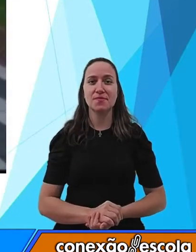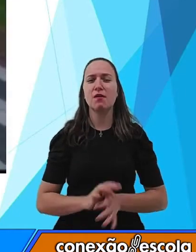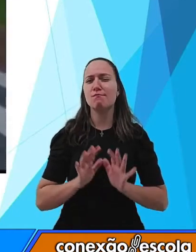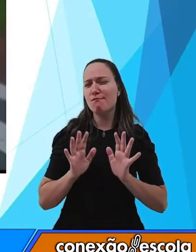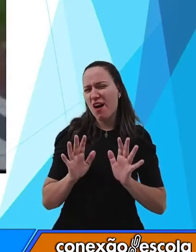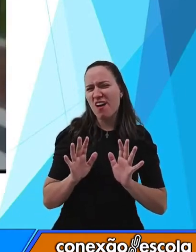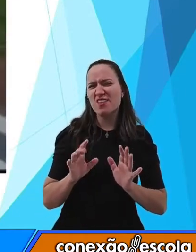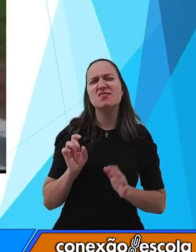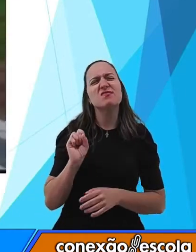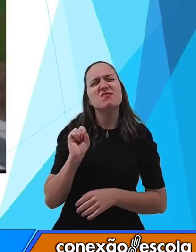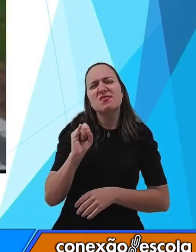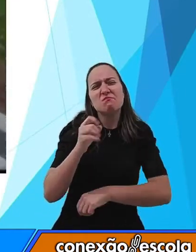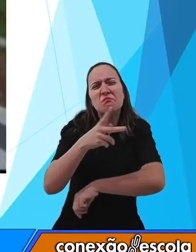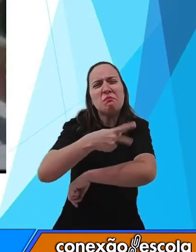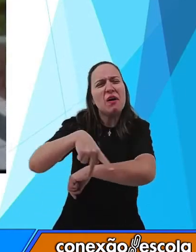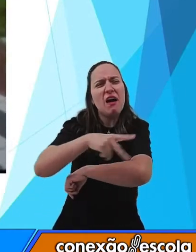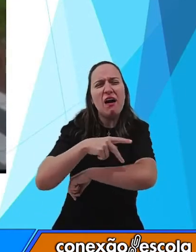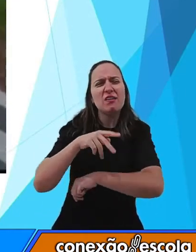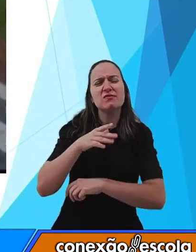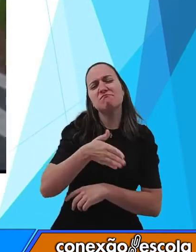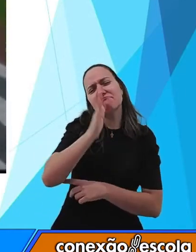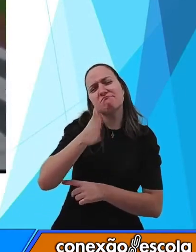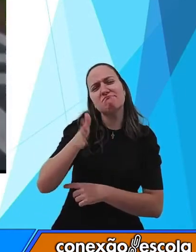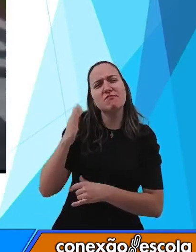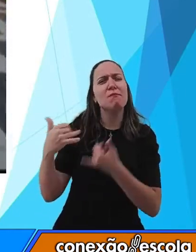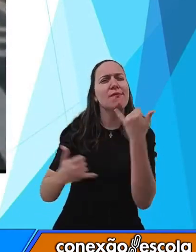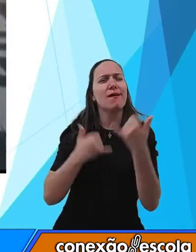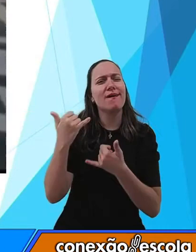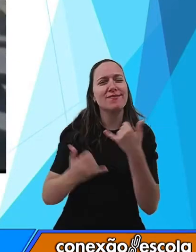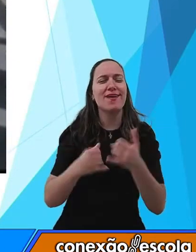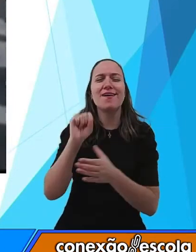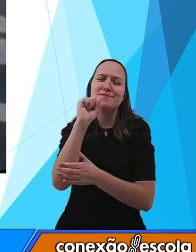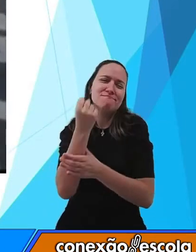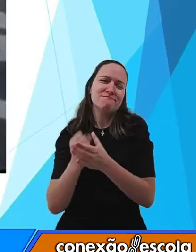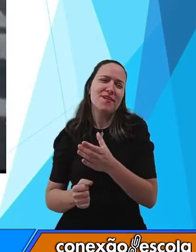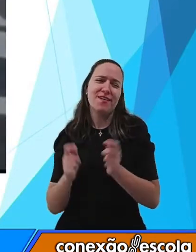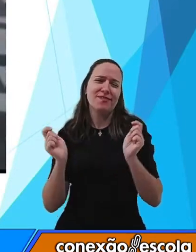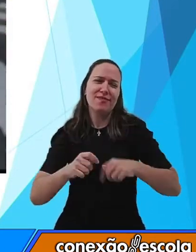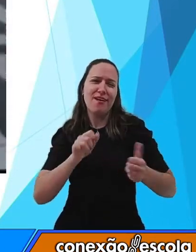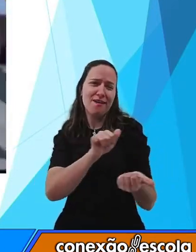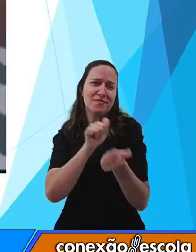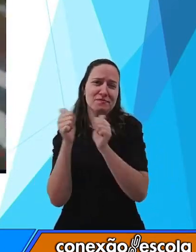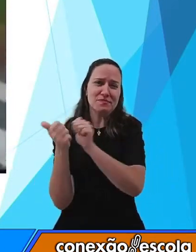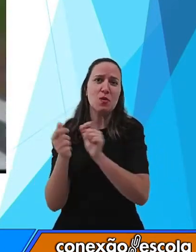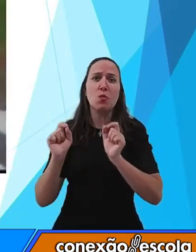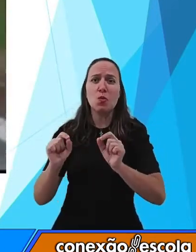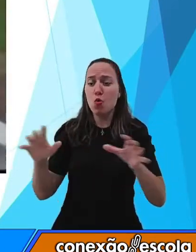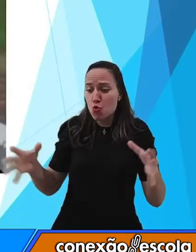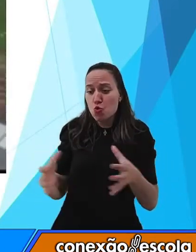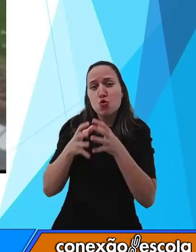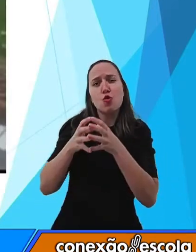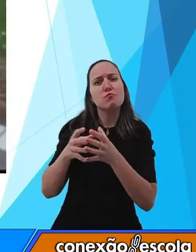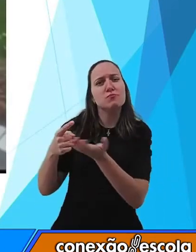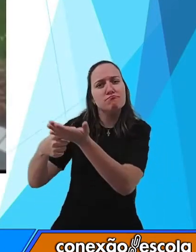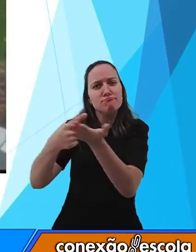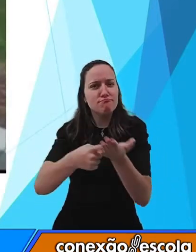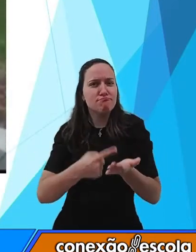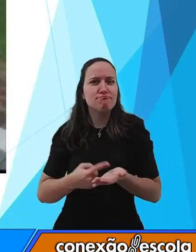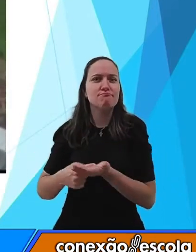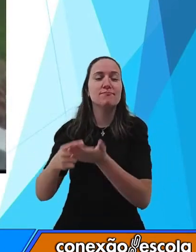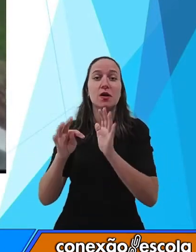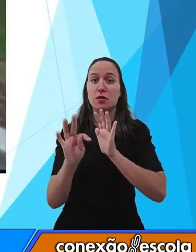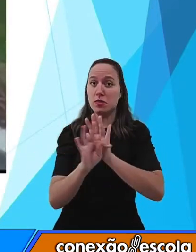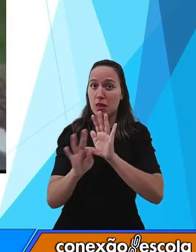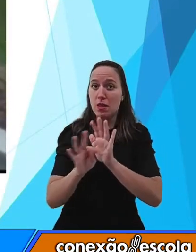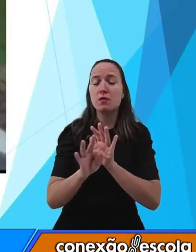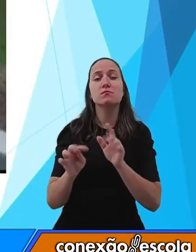Mas, nas praças de Goiânia, o basquete é recriado, onde os praticantes mantêm as técnicas